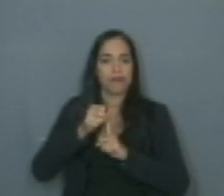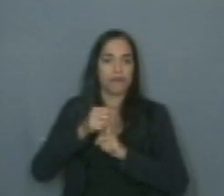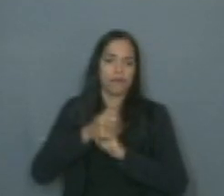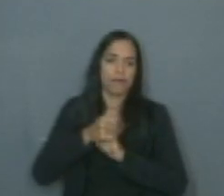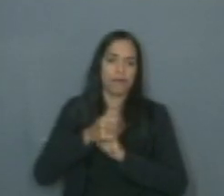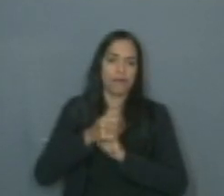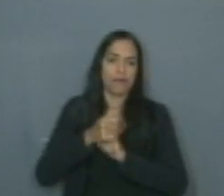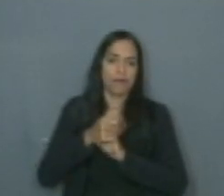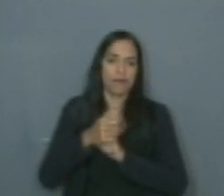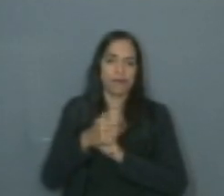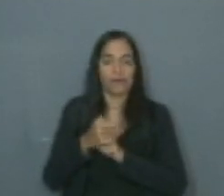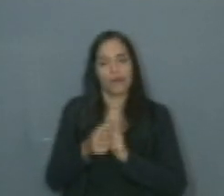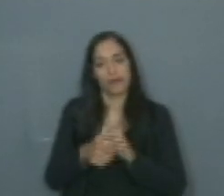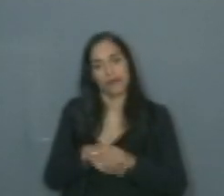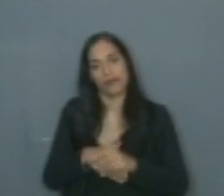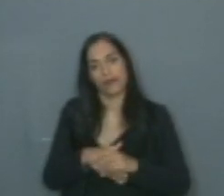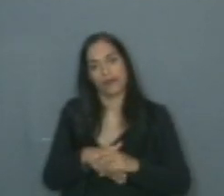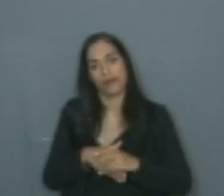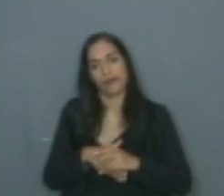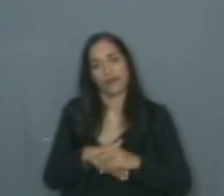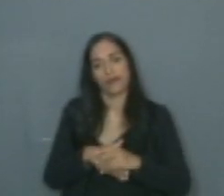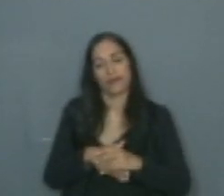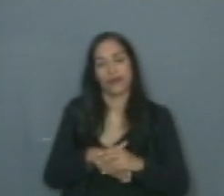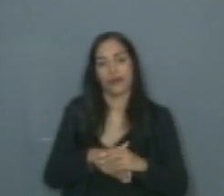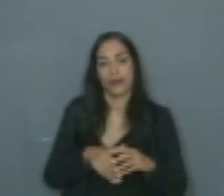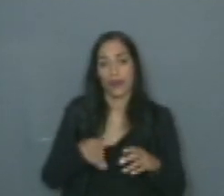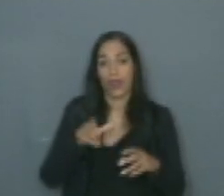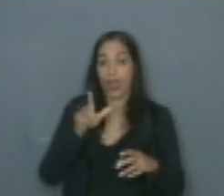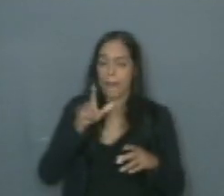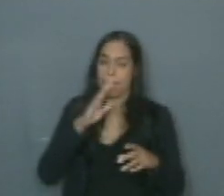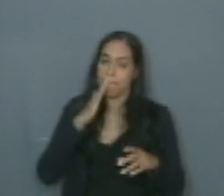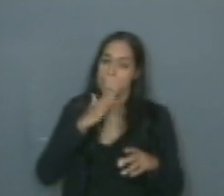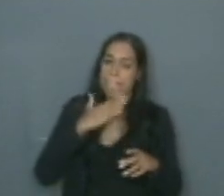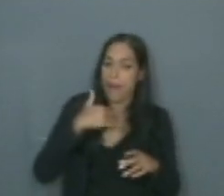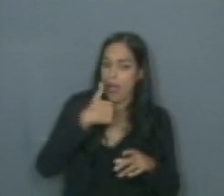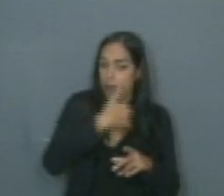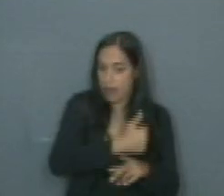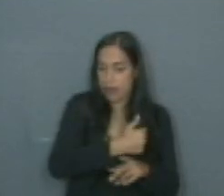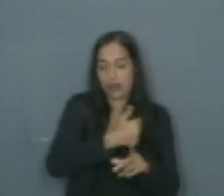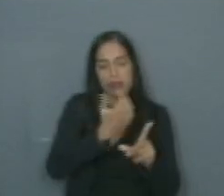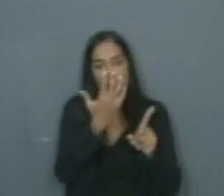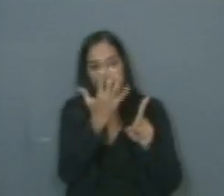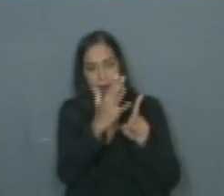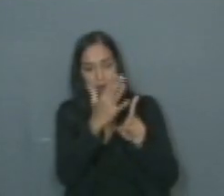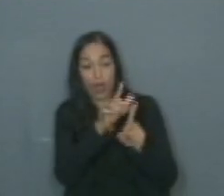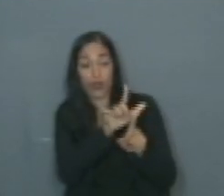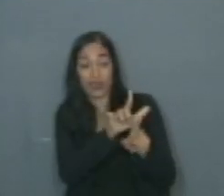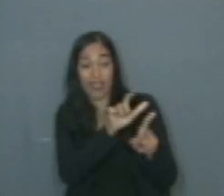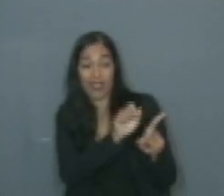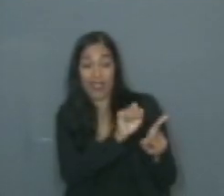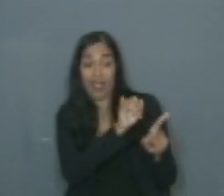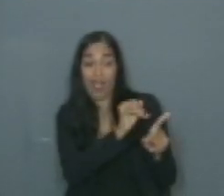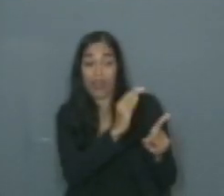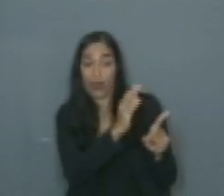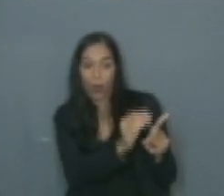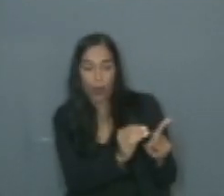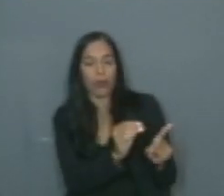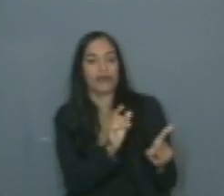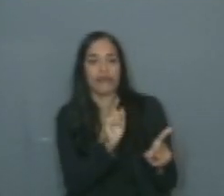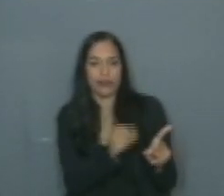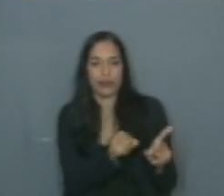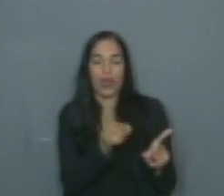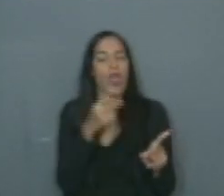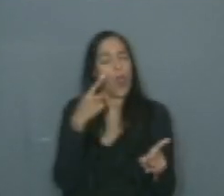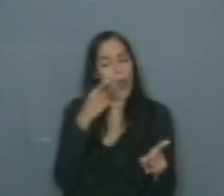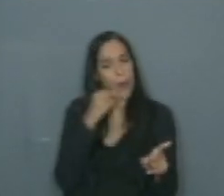Esse é o negócio, eu acho que essa laicidade merece aplauso. Com relação ao movimento, eu também tive a oportunidade